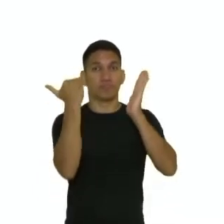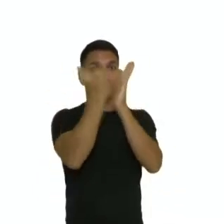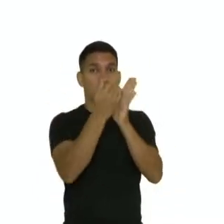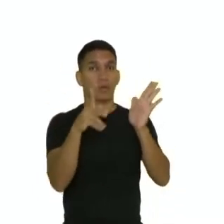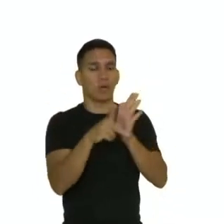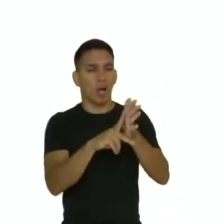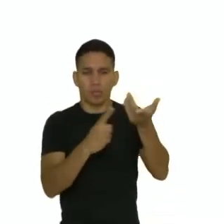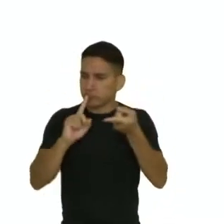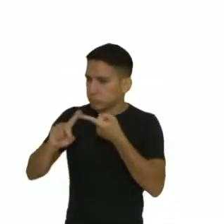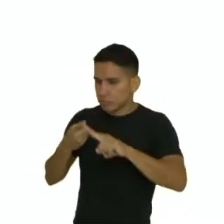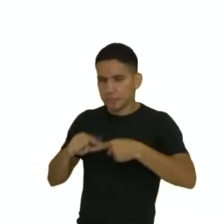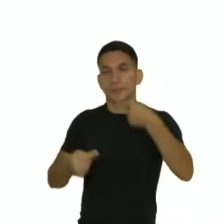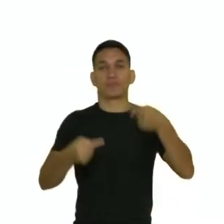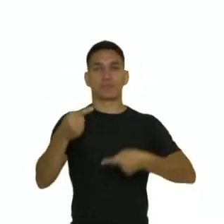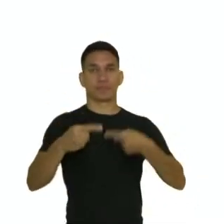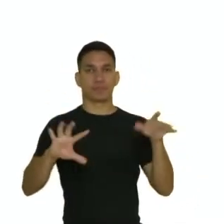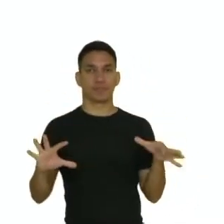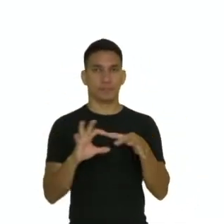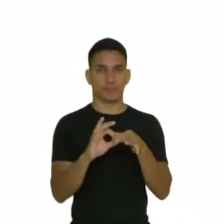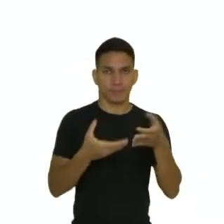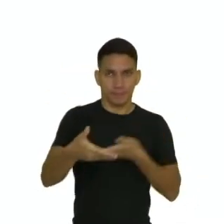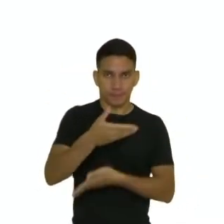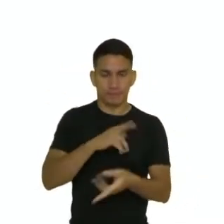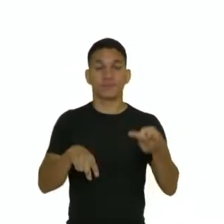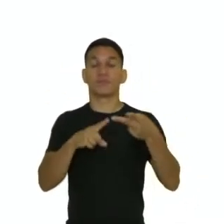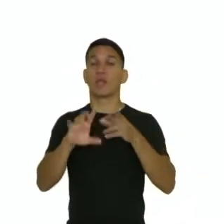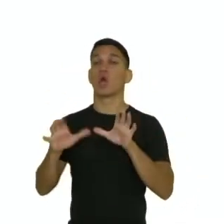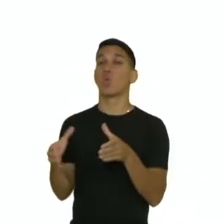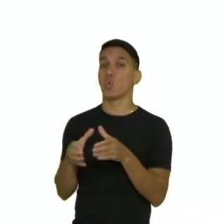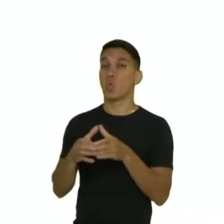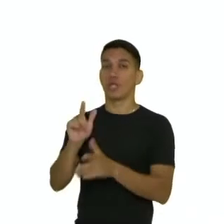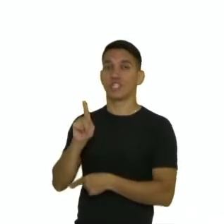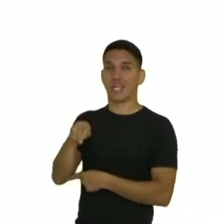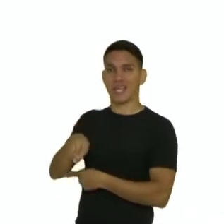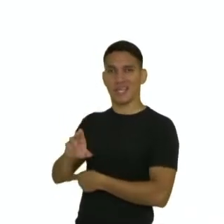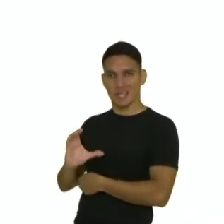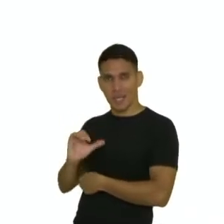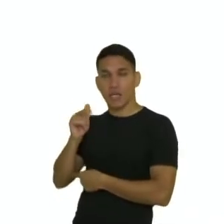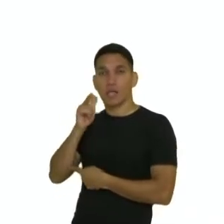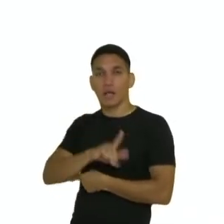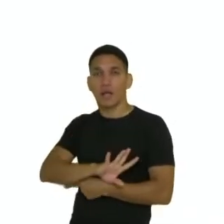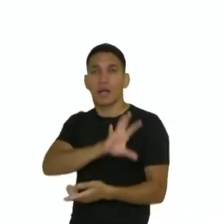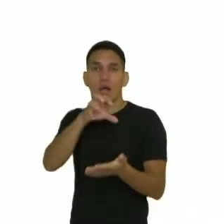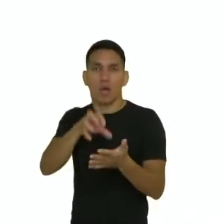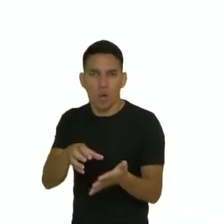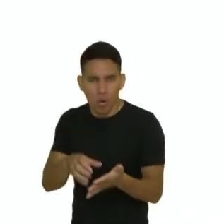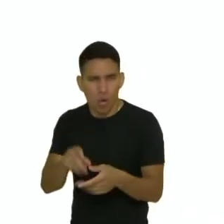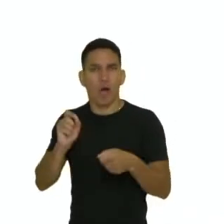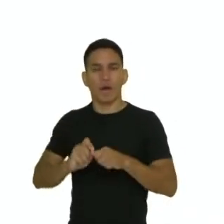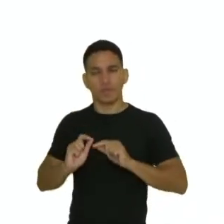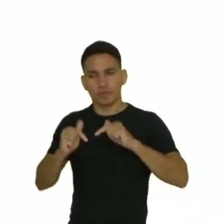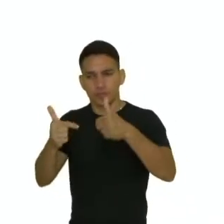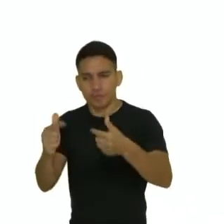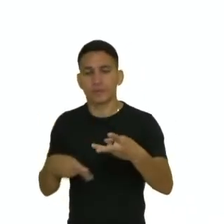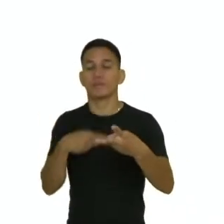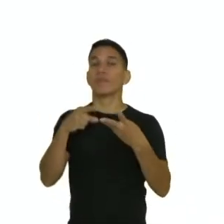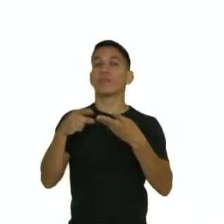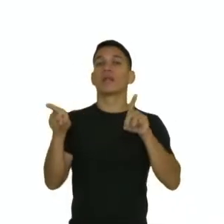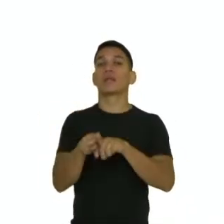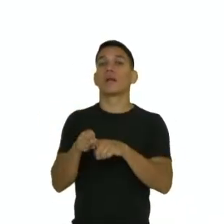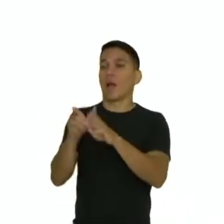externa comum? O que é a tal da TEC? Prevista no Tratado de Assunção, mas efetivamente criada por